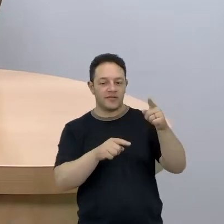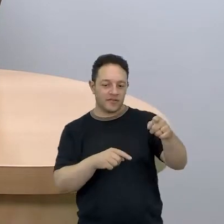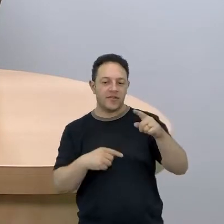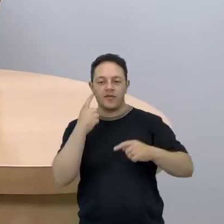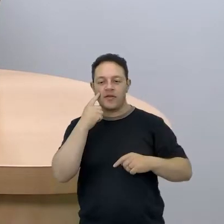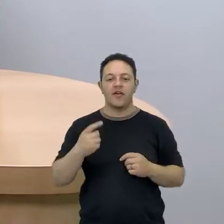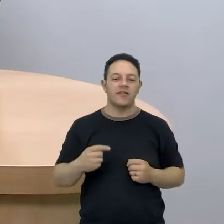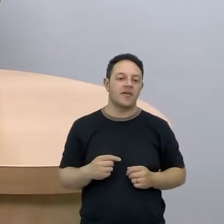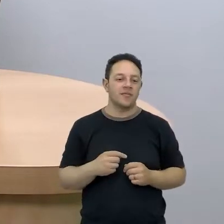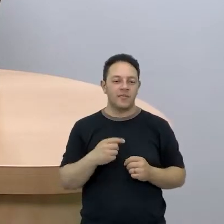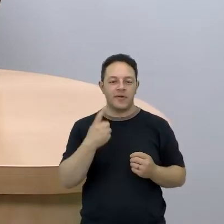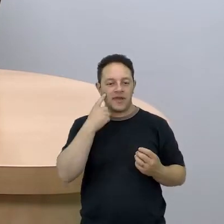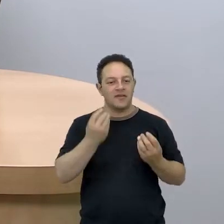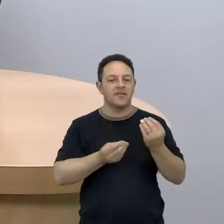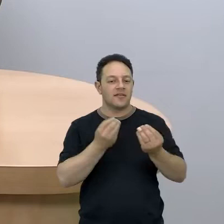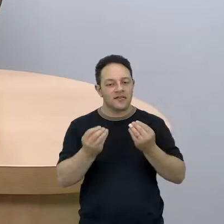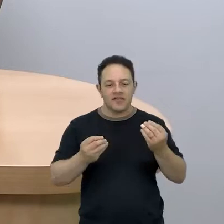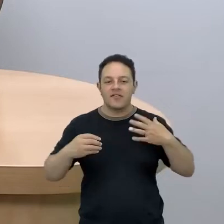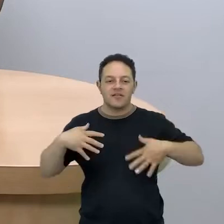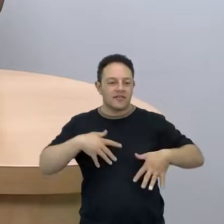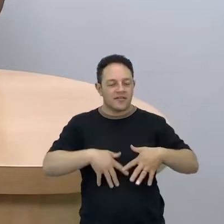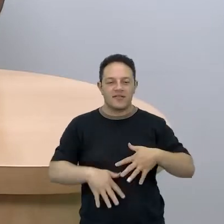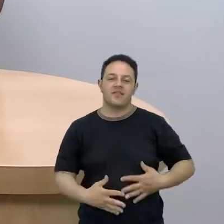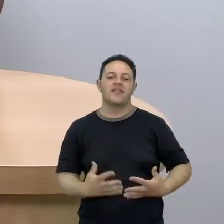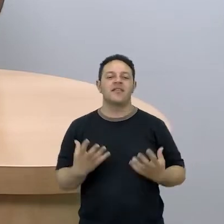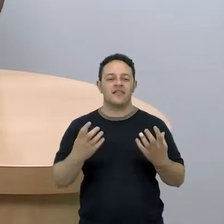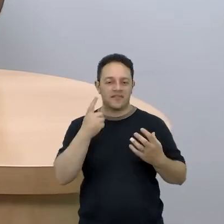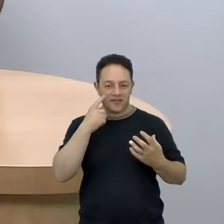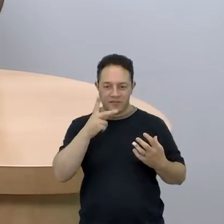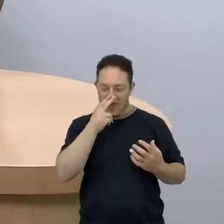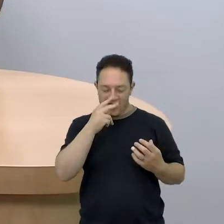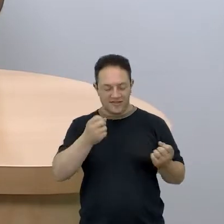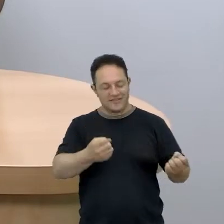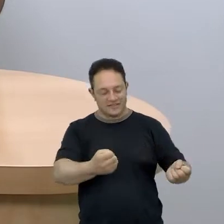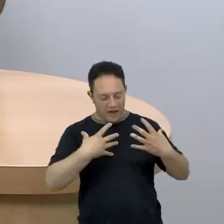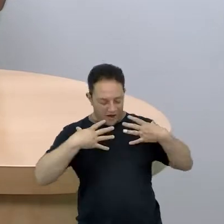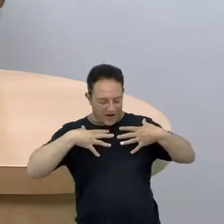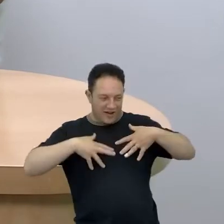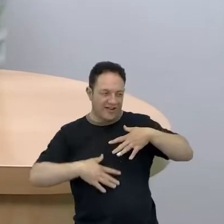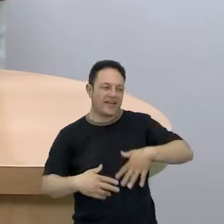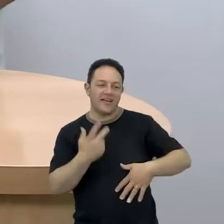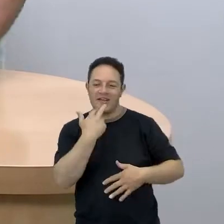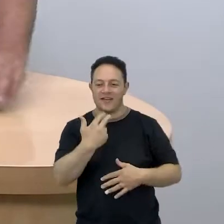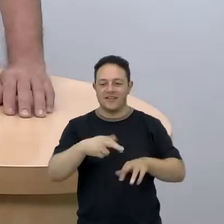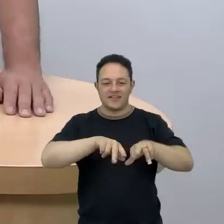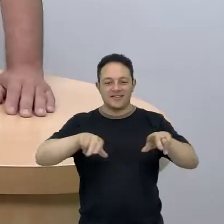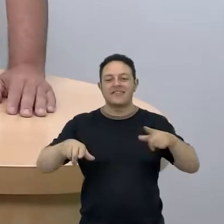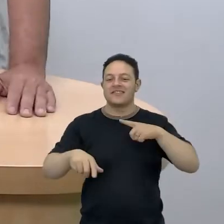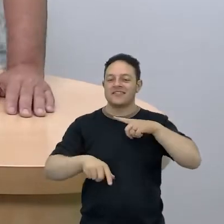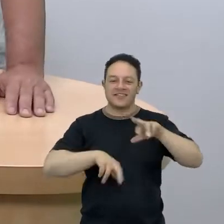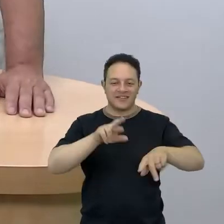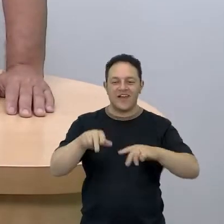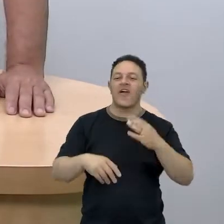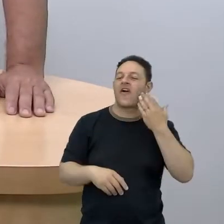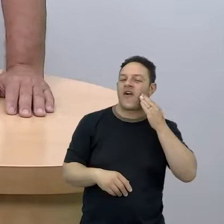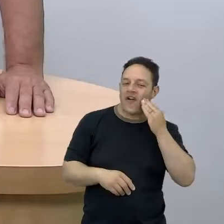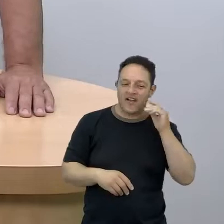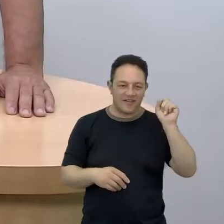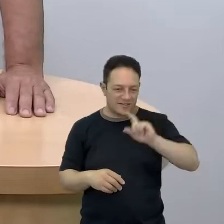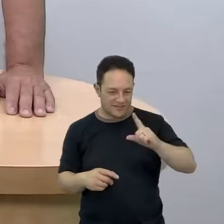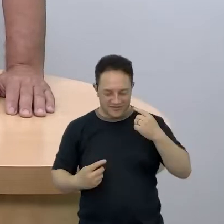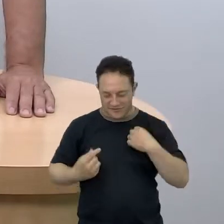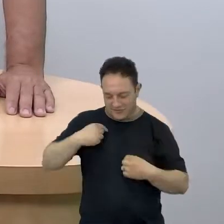ela é branca no fundo, mas ela tem várias manchas que minha filha hoje falou, parece que caiu tinta na minha roupa, né? Isso aí. Então várias manchinhas coloridas aí, rosa, azul,